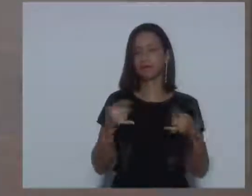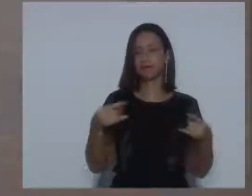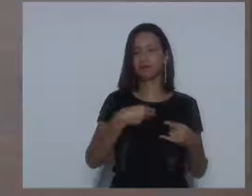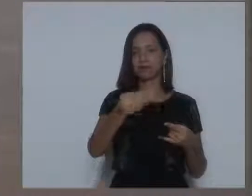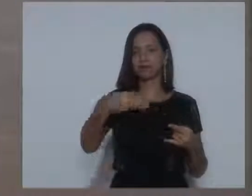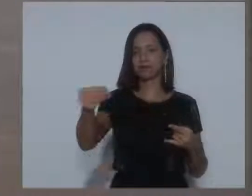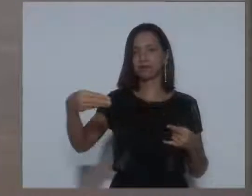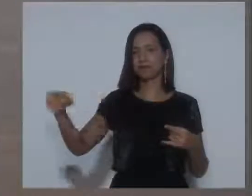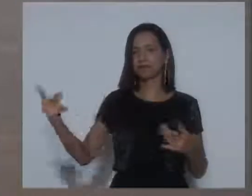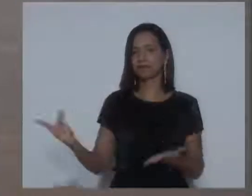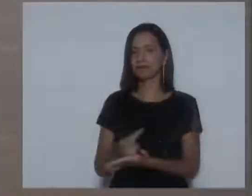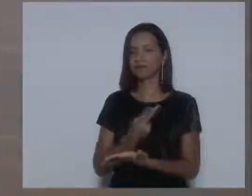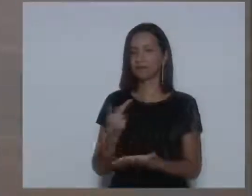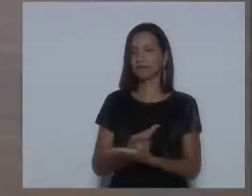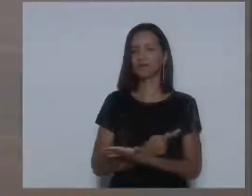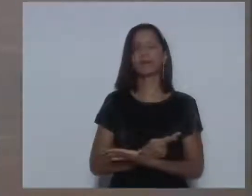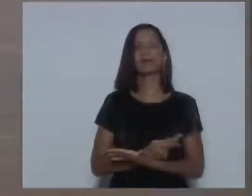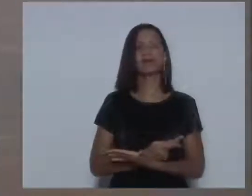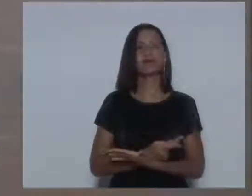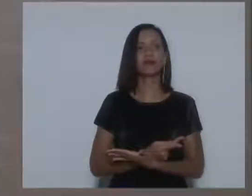lançados erroneamente,